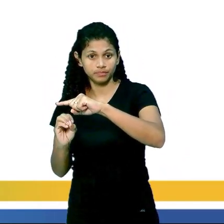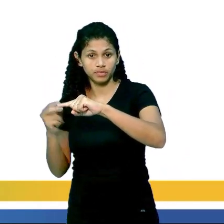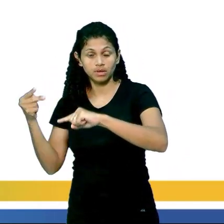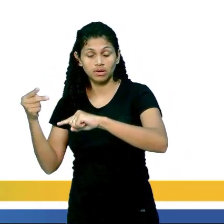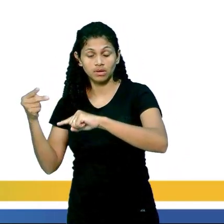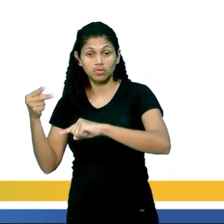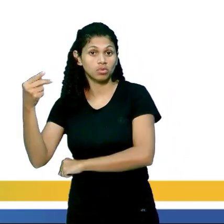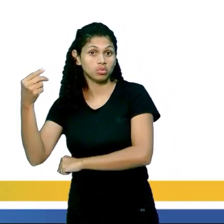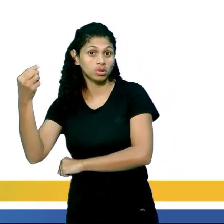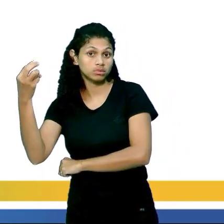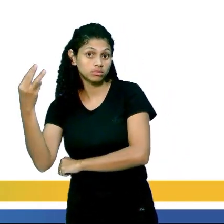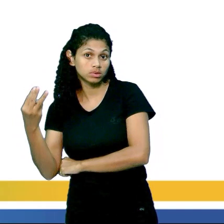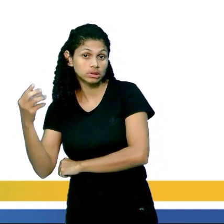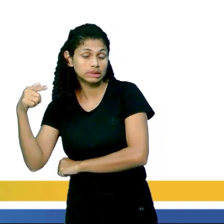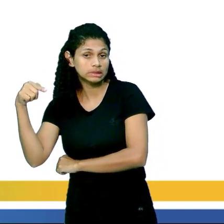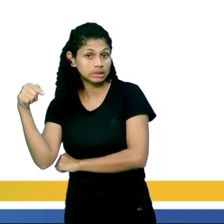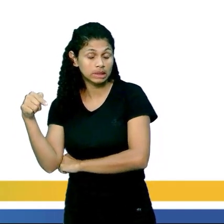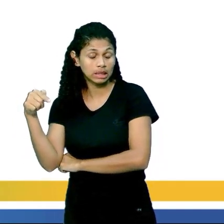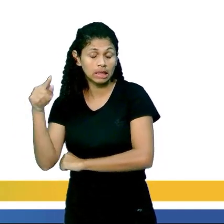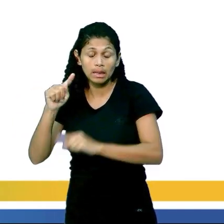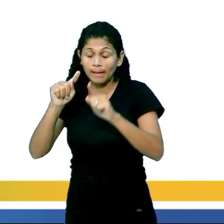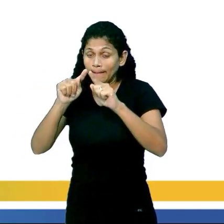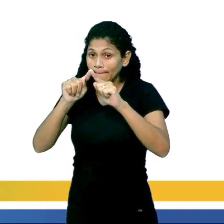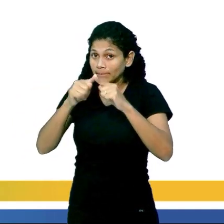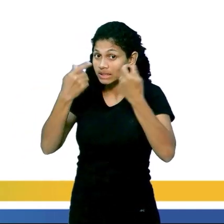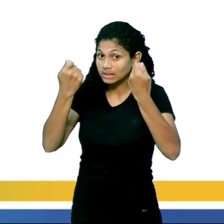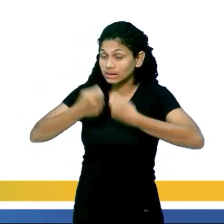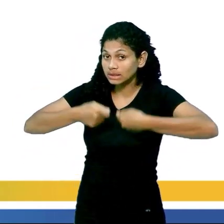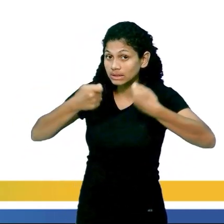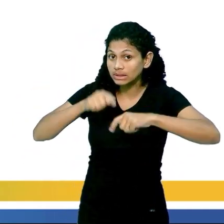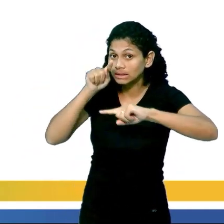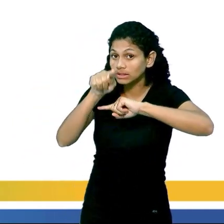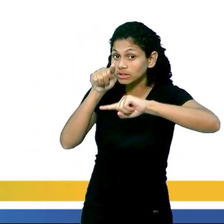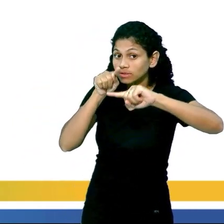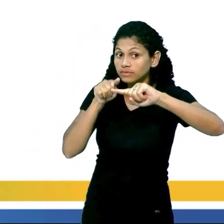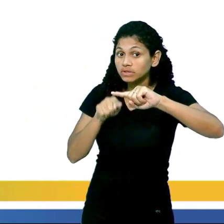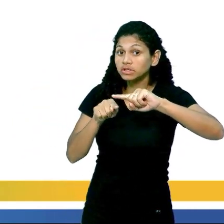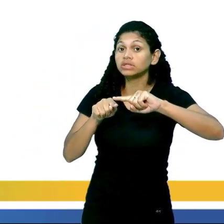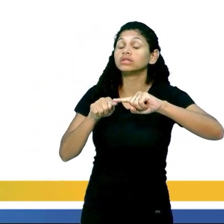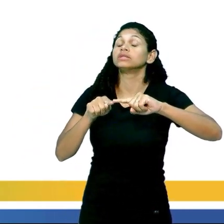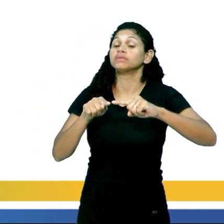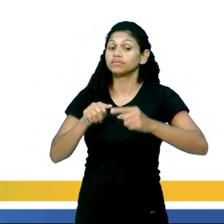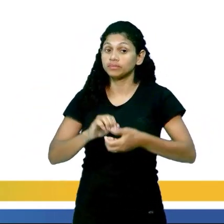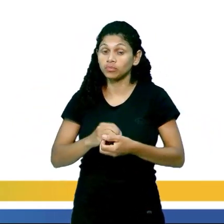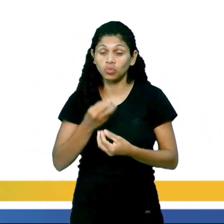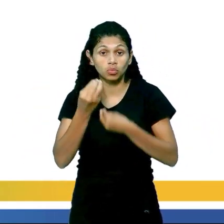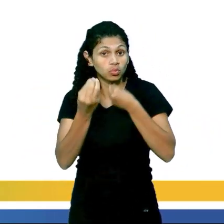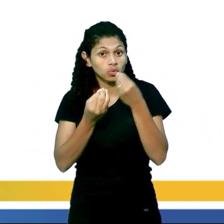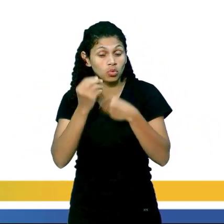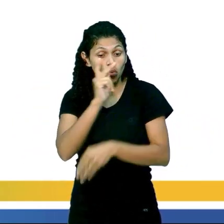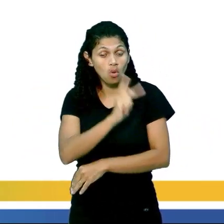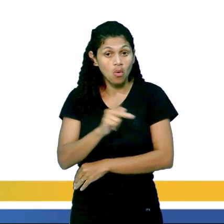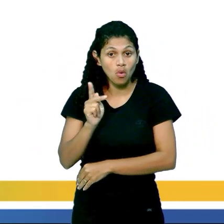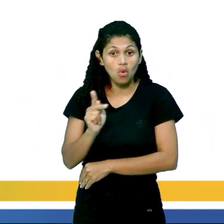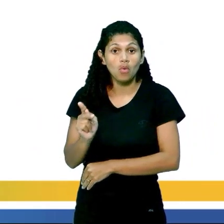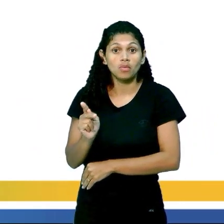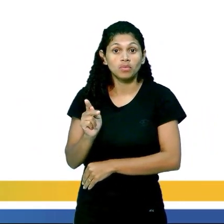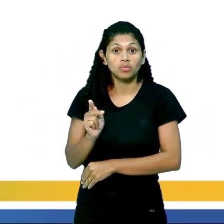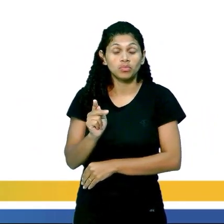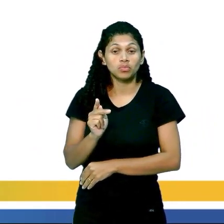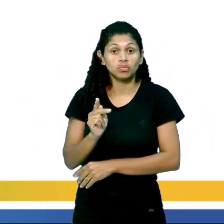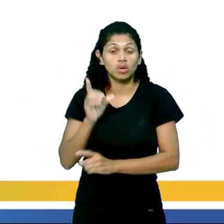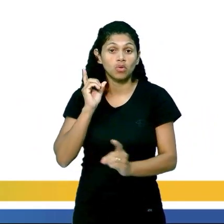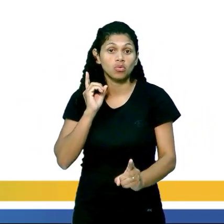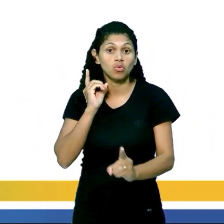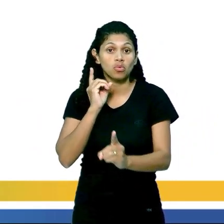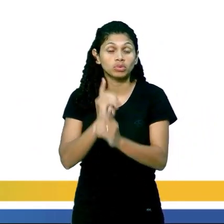37. Mas aí eu ainda tenho que dividir isso aí. Vamos ver. Como o professor pediu para determinar a metade da